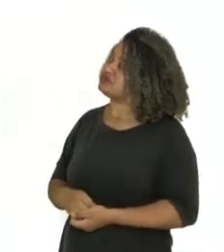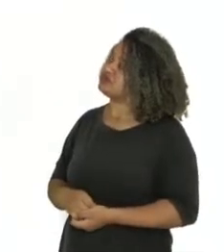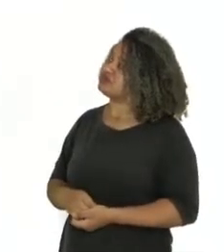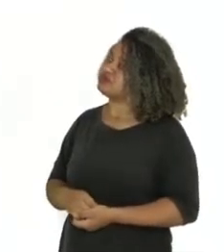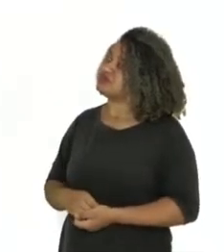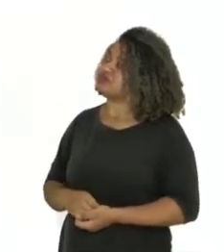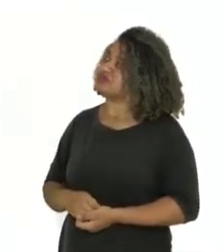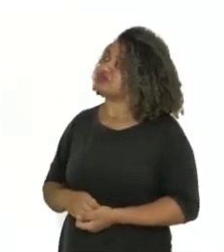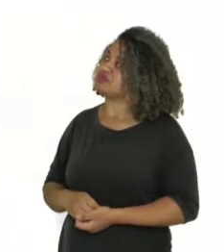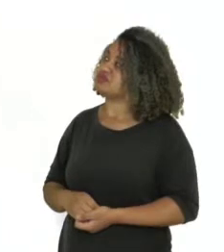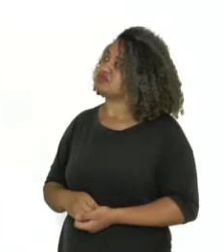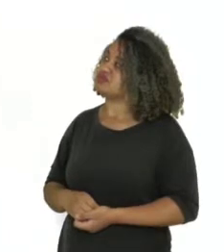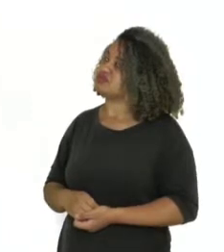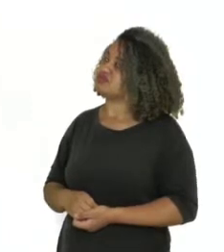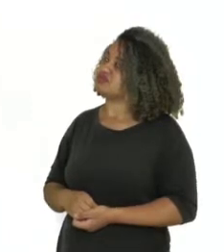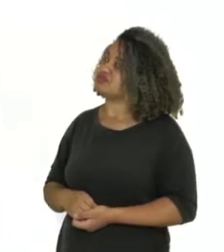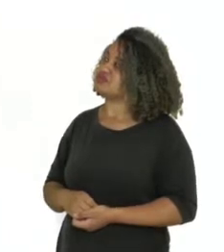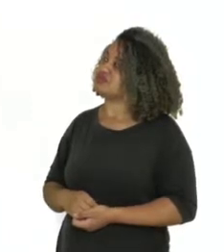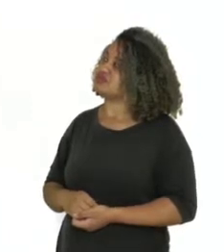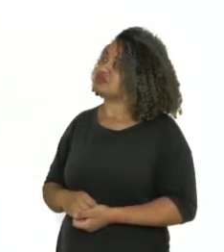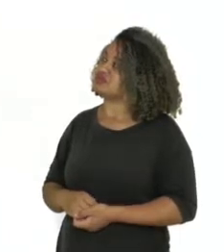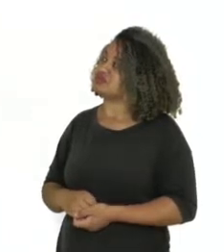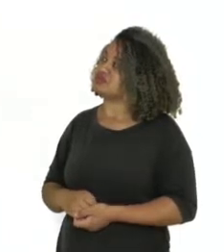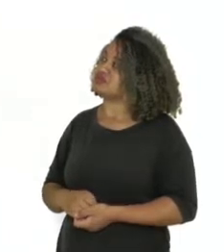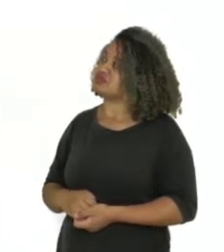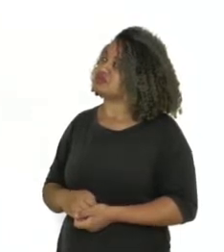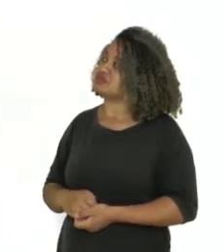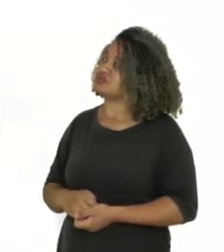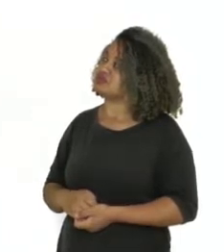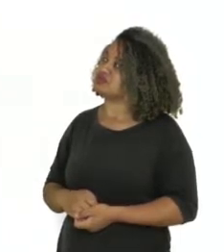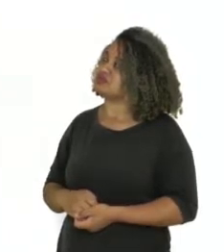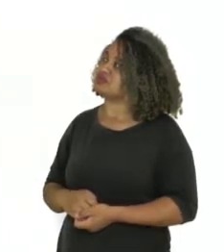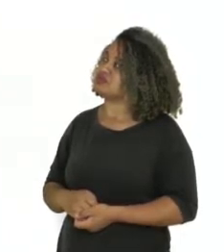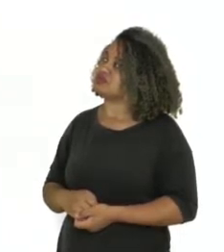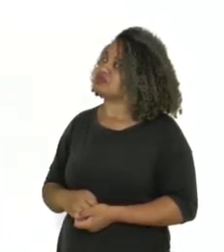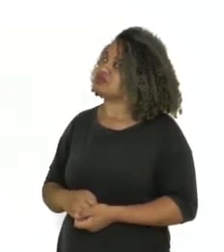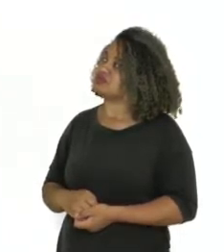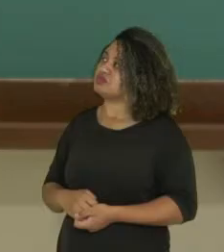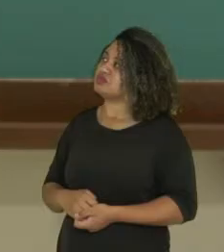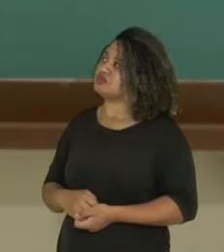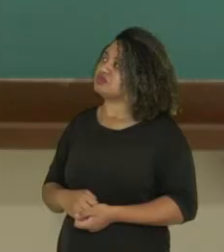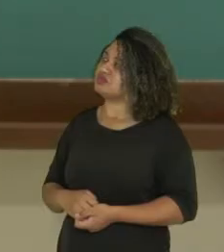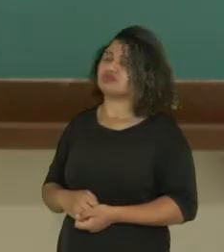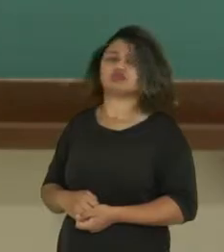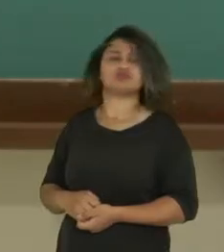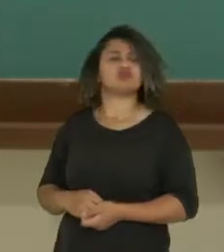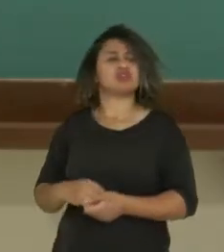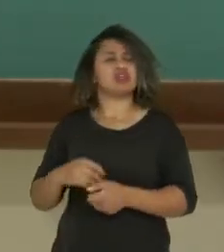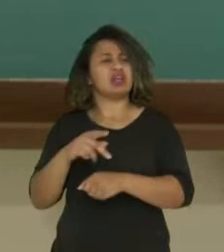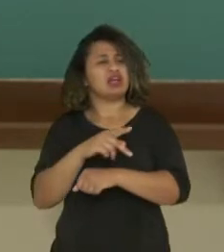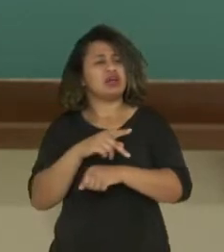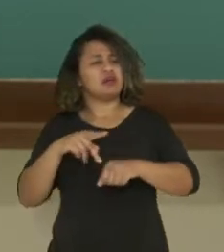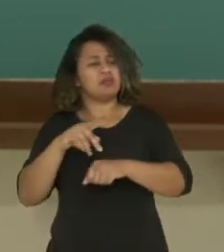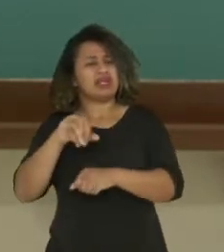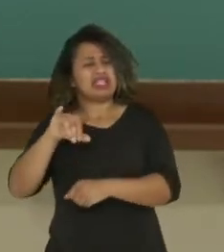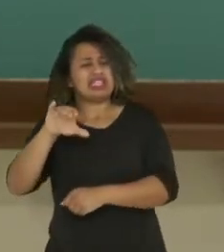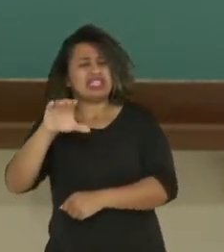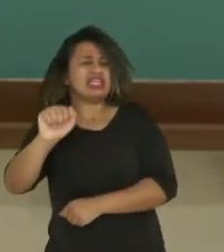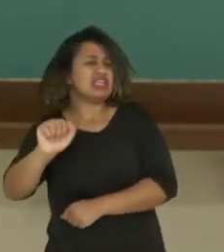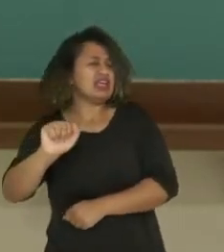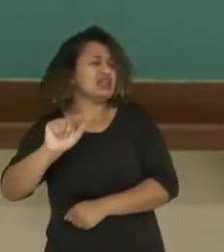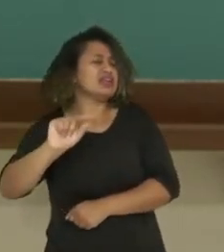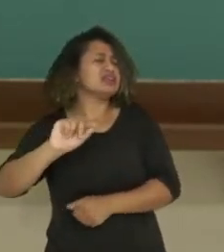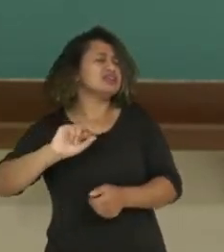mundo visitem o país Inca. Como assim país Inca?